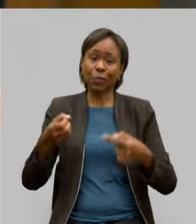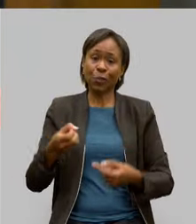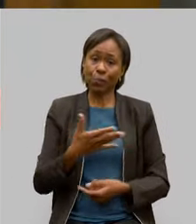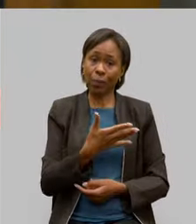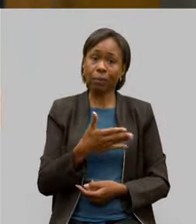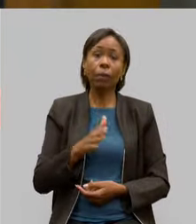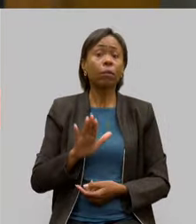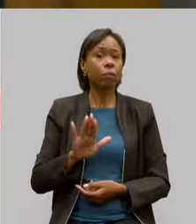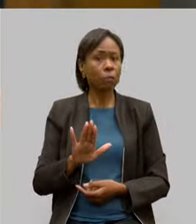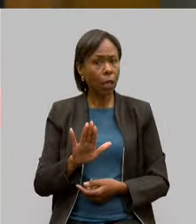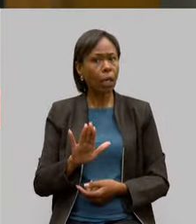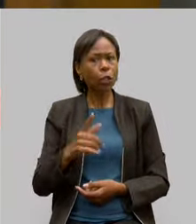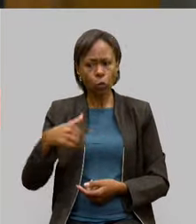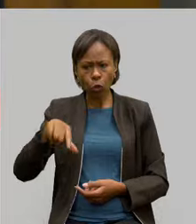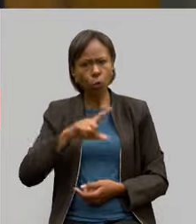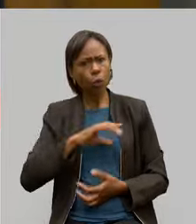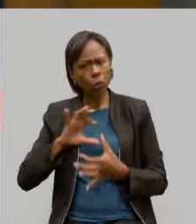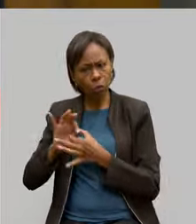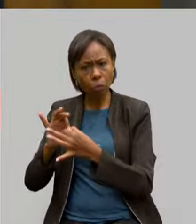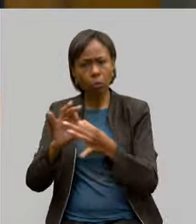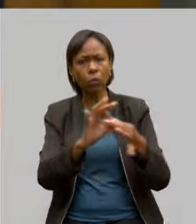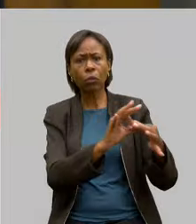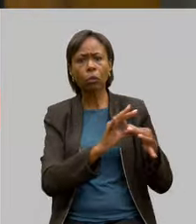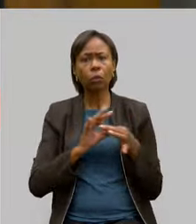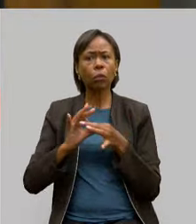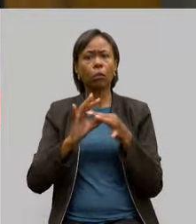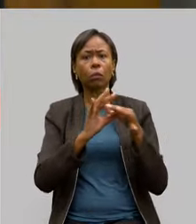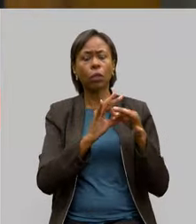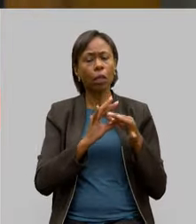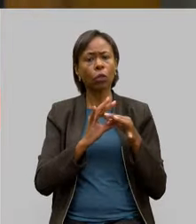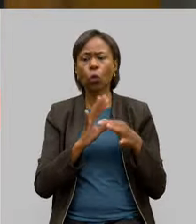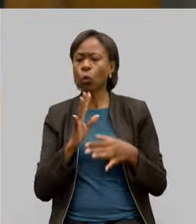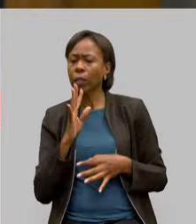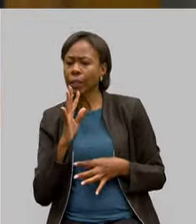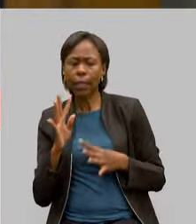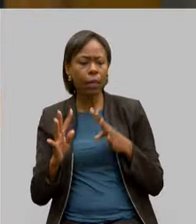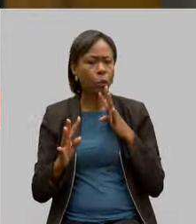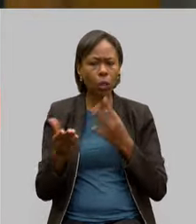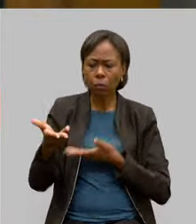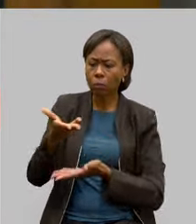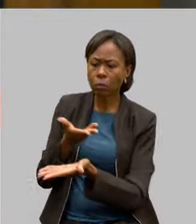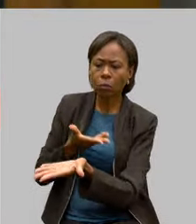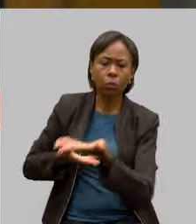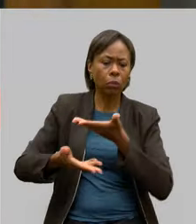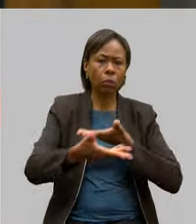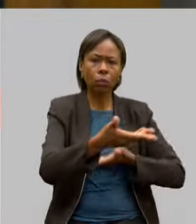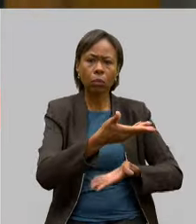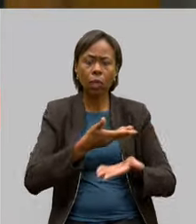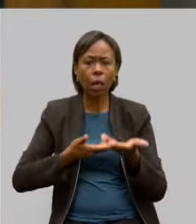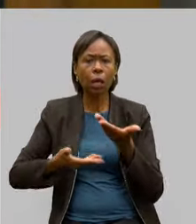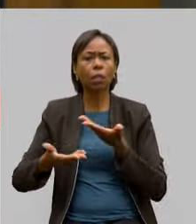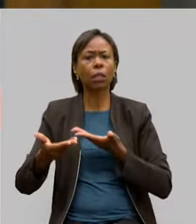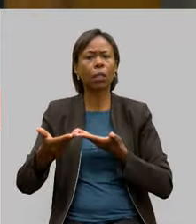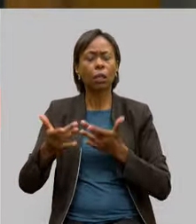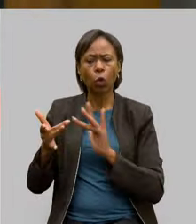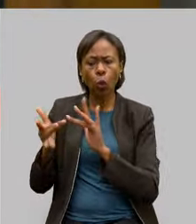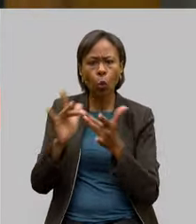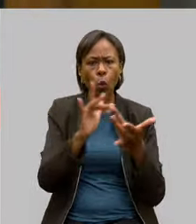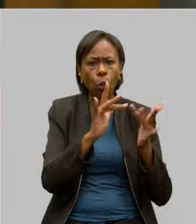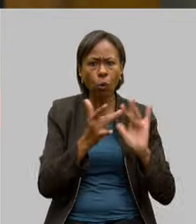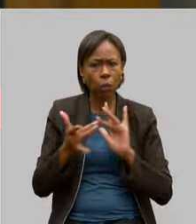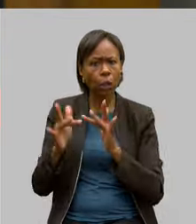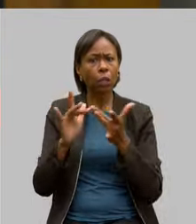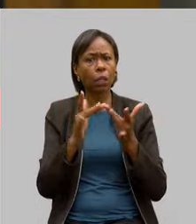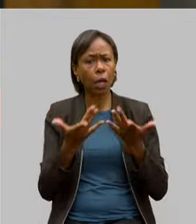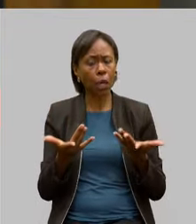pessoal vamos dar as mãos vamos conhecer uns aos outros vamos nos aproximar Vamos abraçar as causas